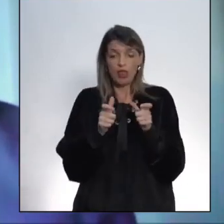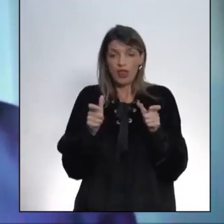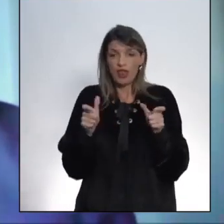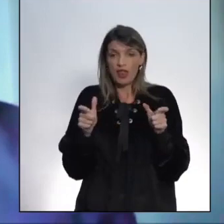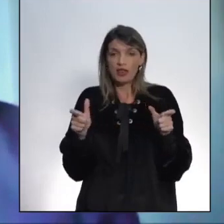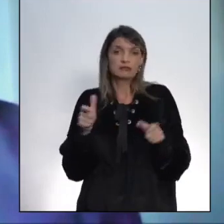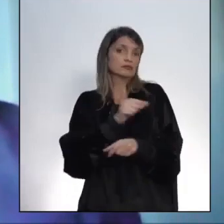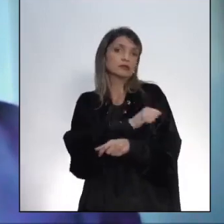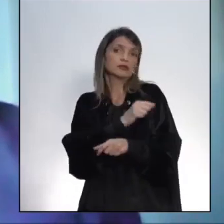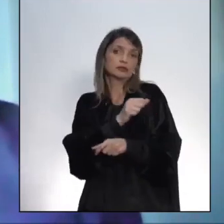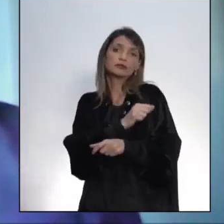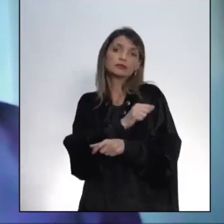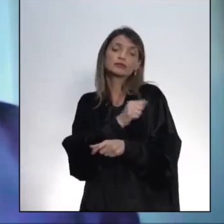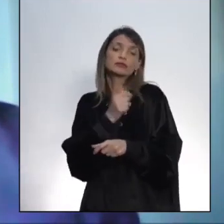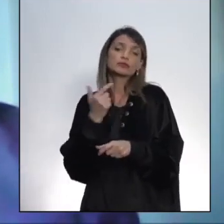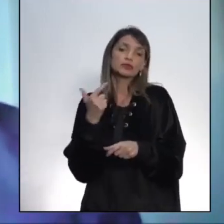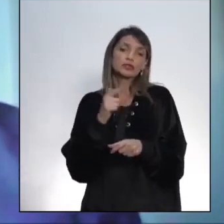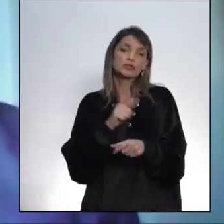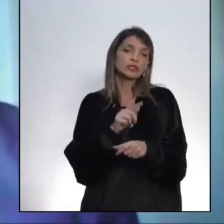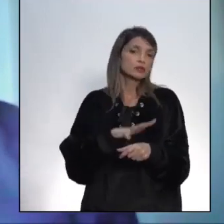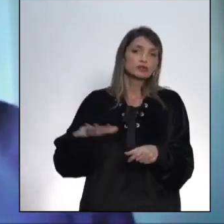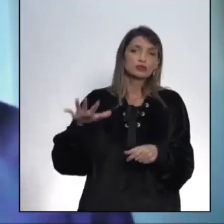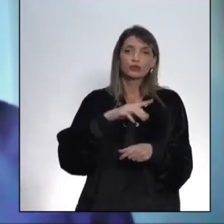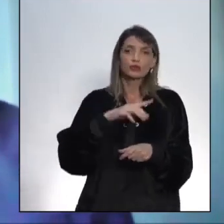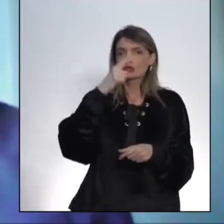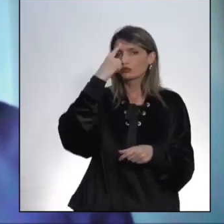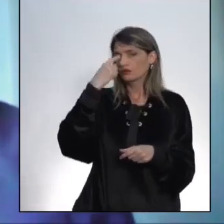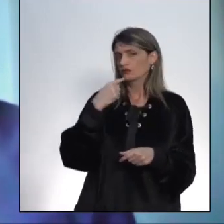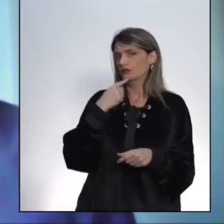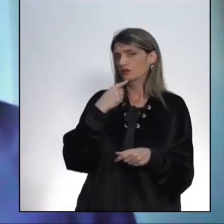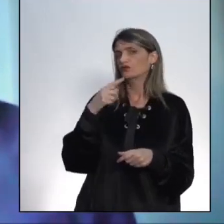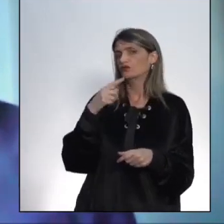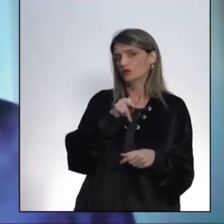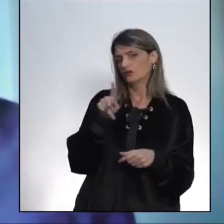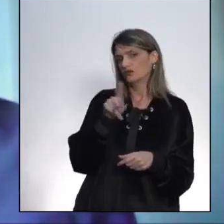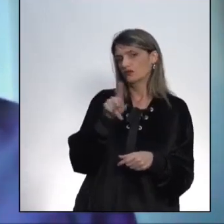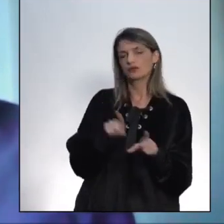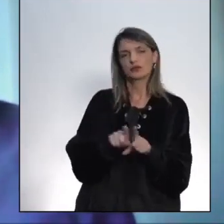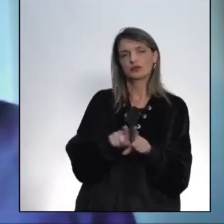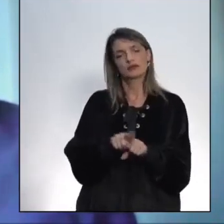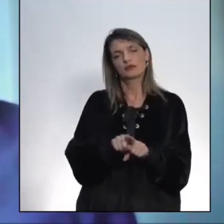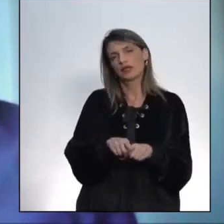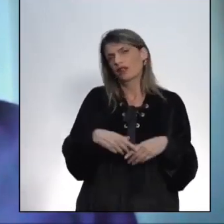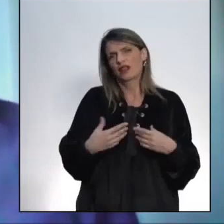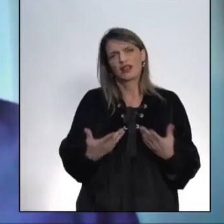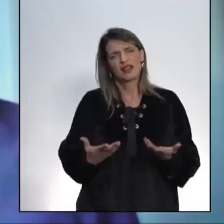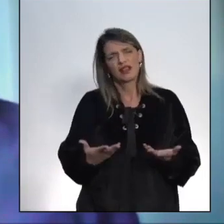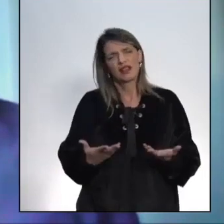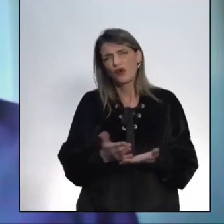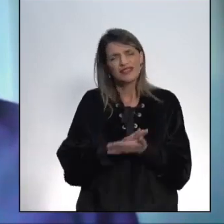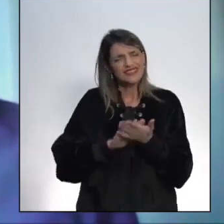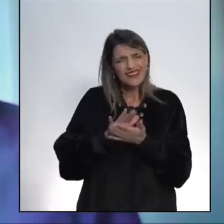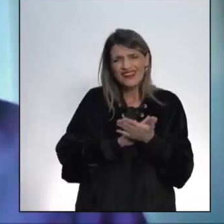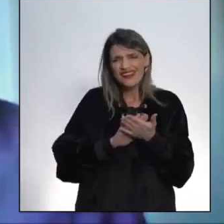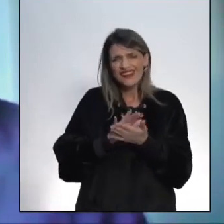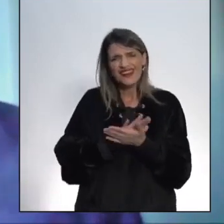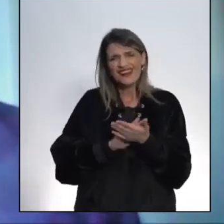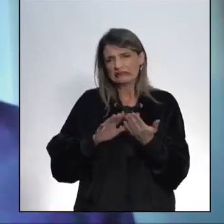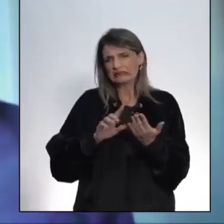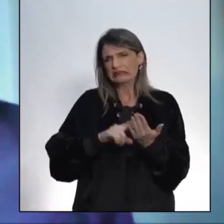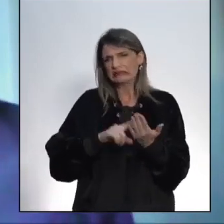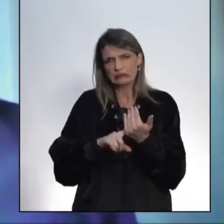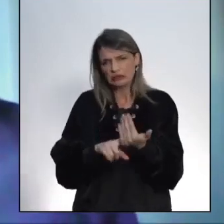possível de alunos. E eu tenho todos os perfis de professor também. Então, nenhum instrumento, nenhum recurso, seja ele o